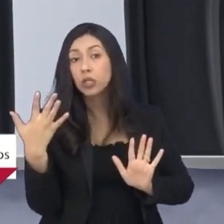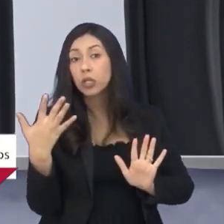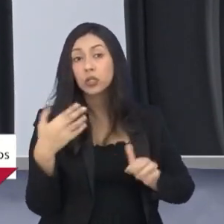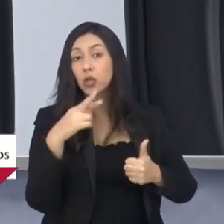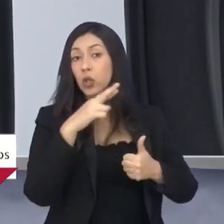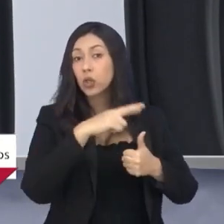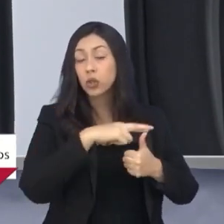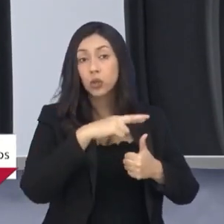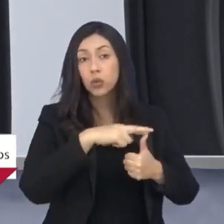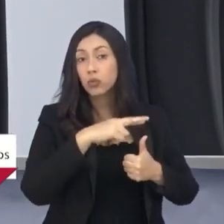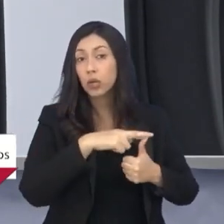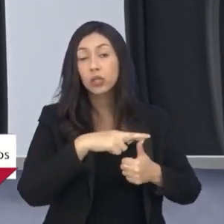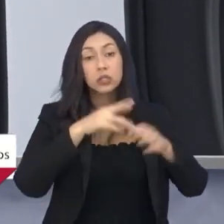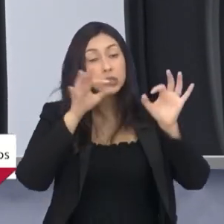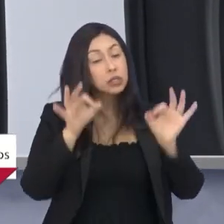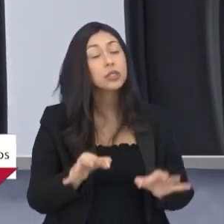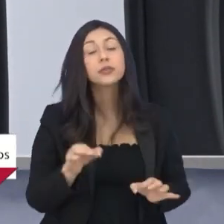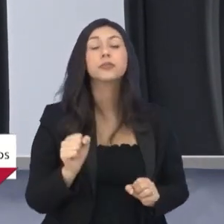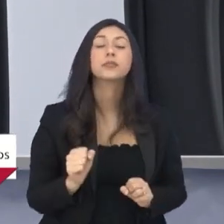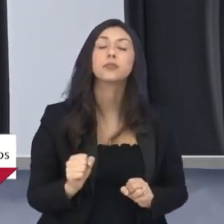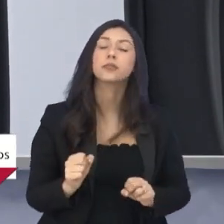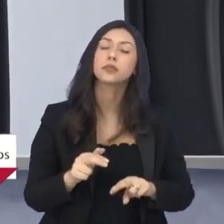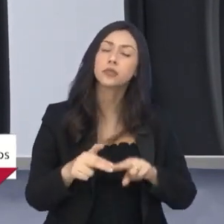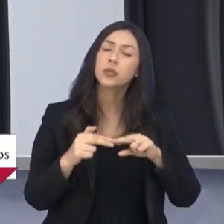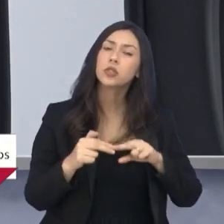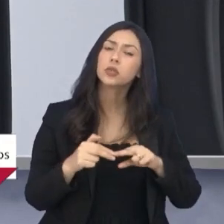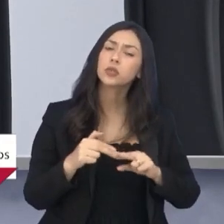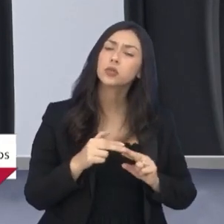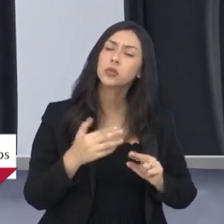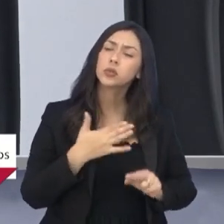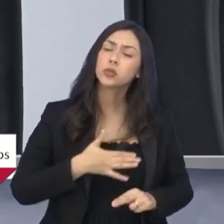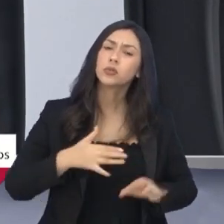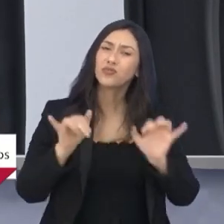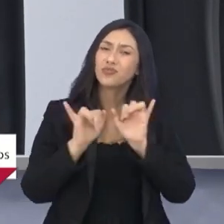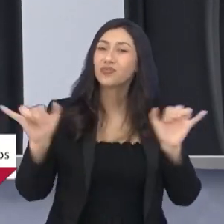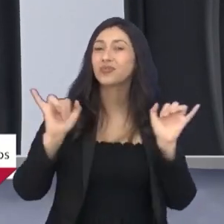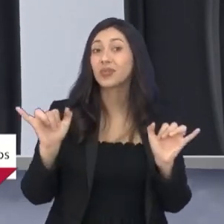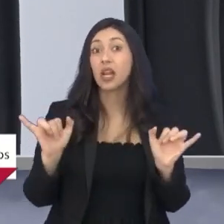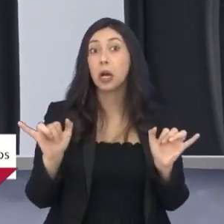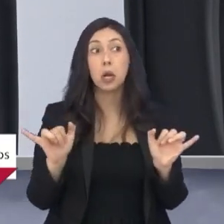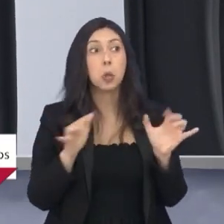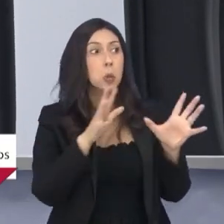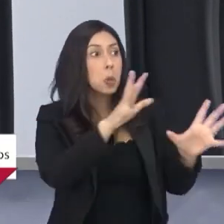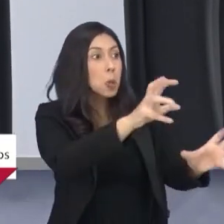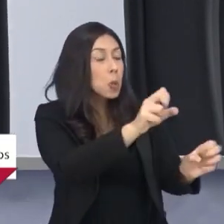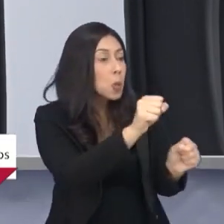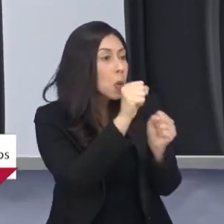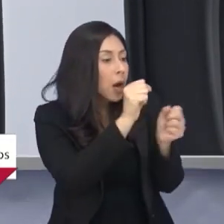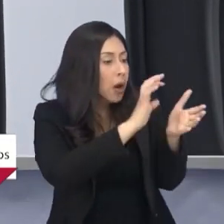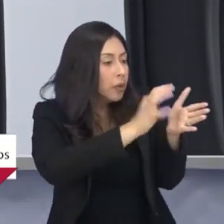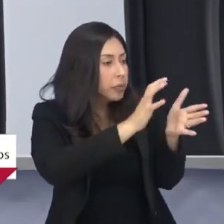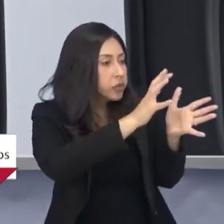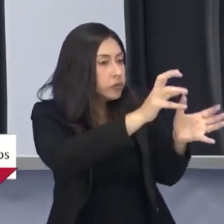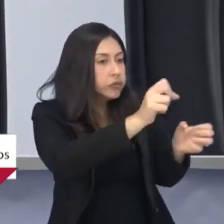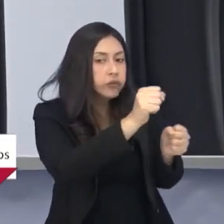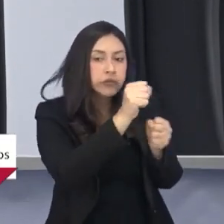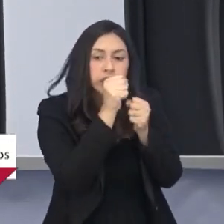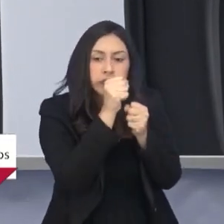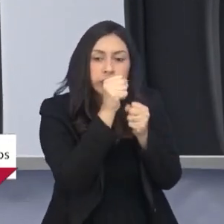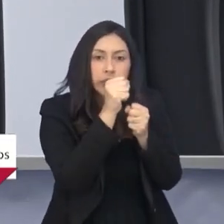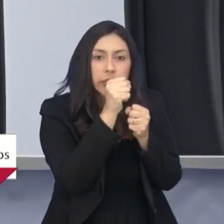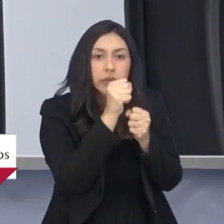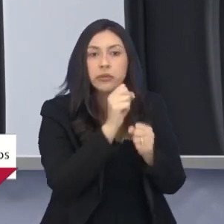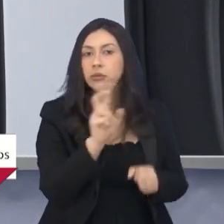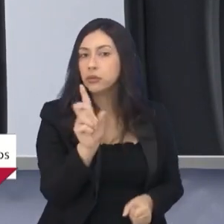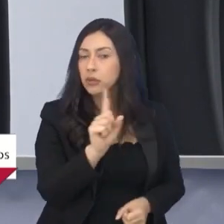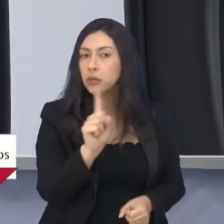eh essa a mensagem que eu gosto de de deixar não se apequenam eh façam o melhor de vocês independente